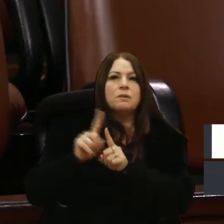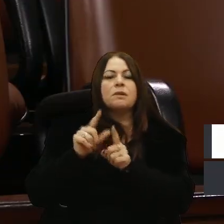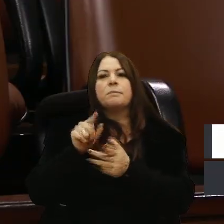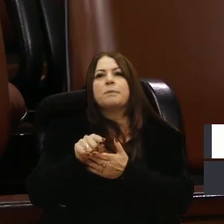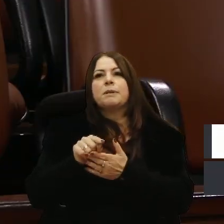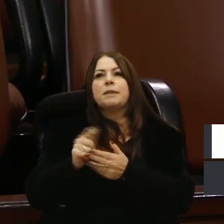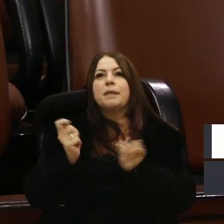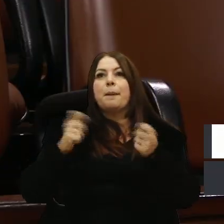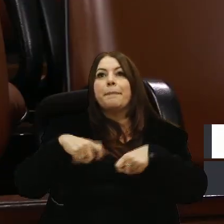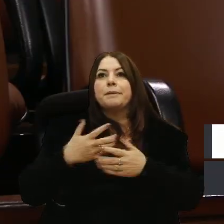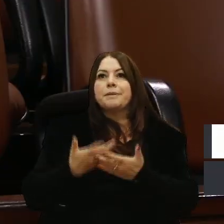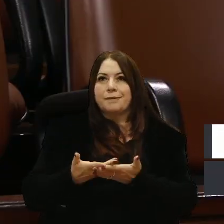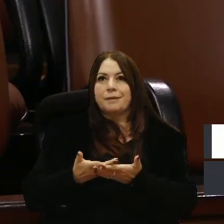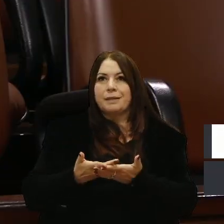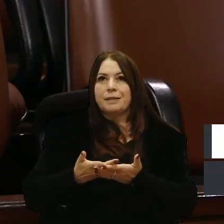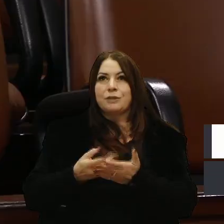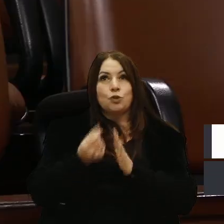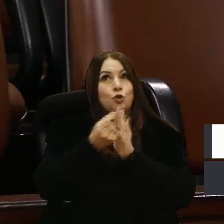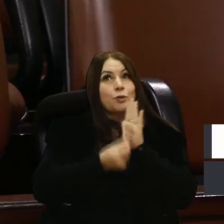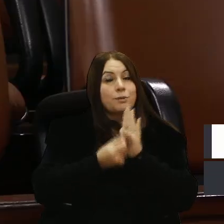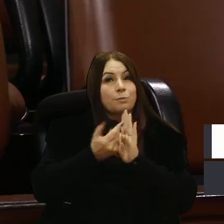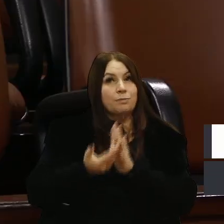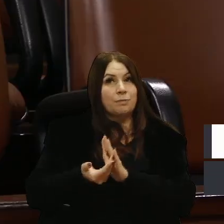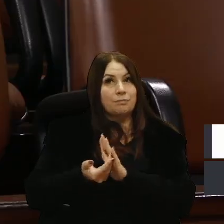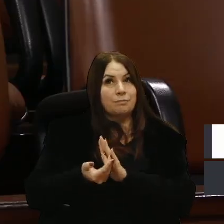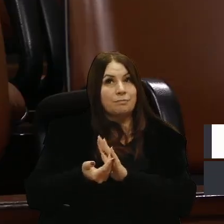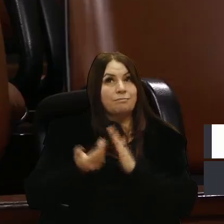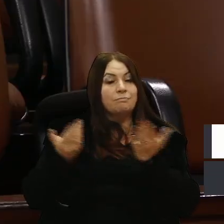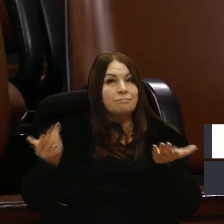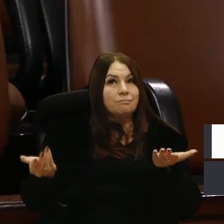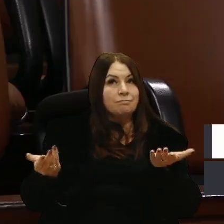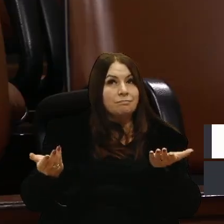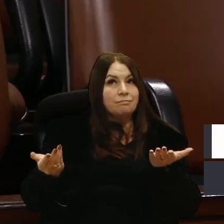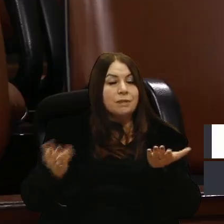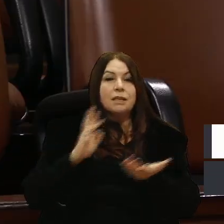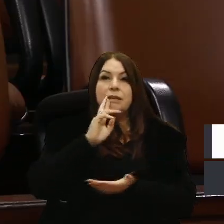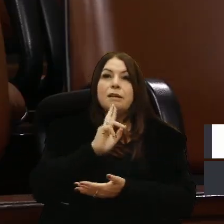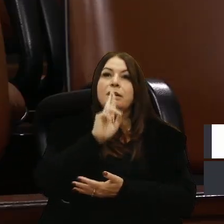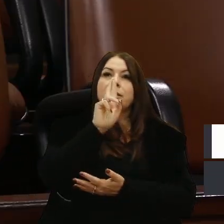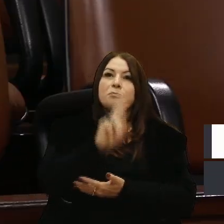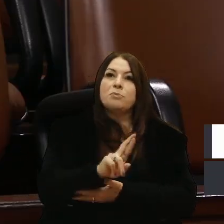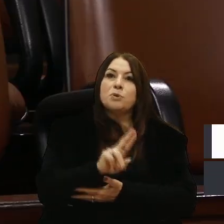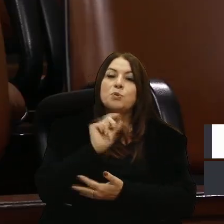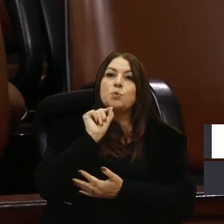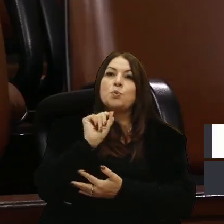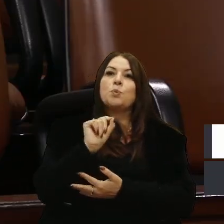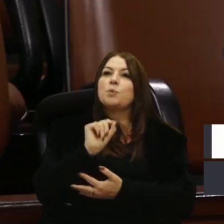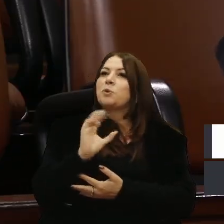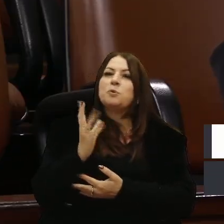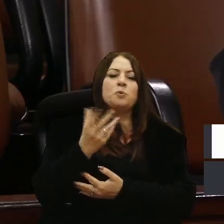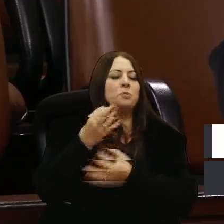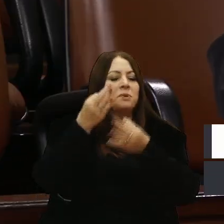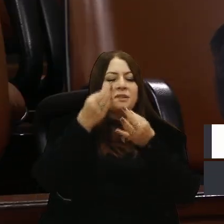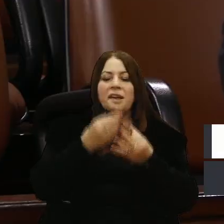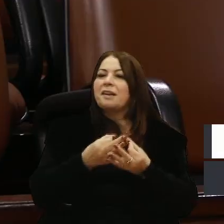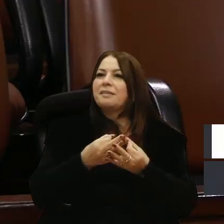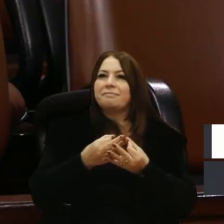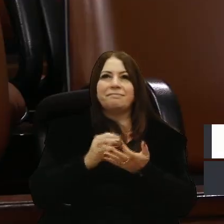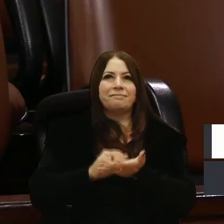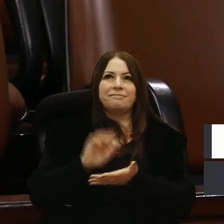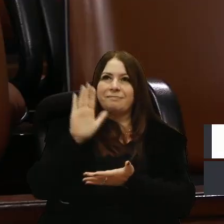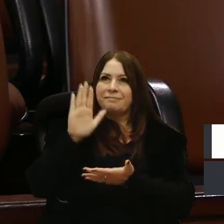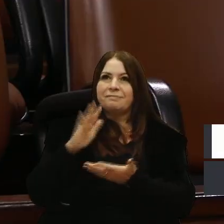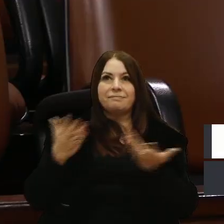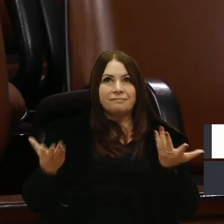da capacidade orçamentária. E na resposta estava tudo certo. Uma parte, vereadora.